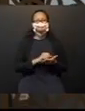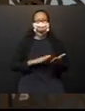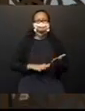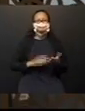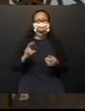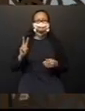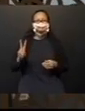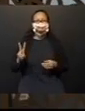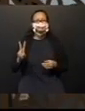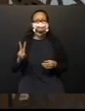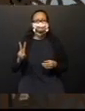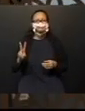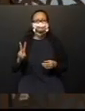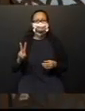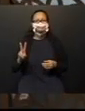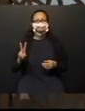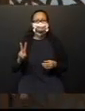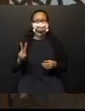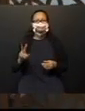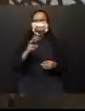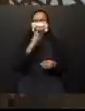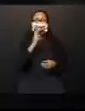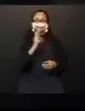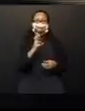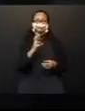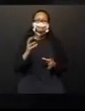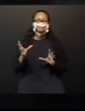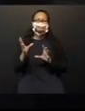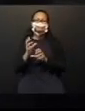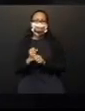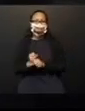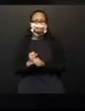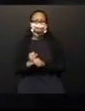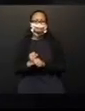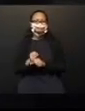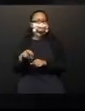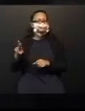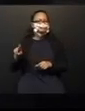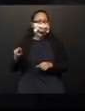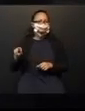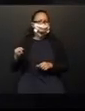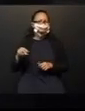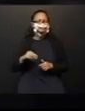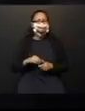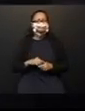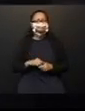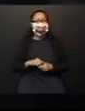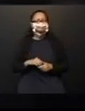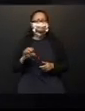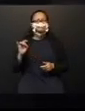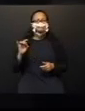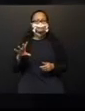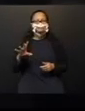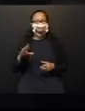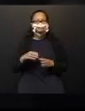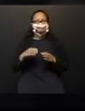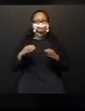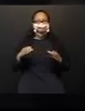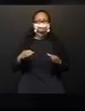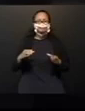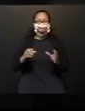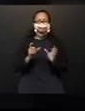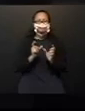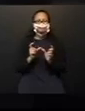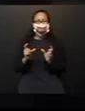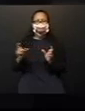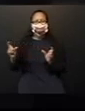outro item. O resultado da adição, mesma coisa, tá? Só aumentou a ordem